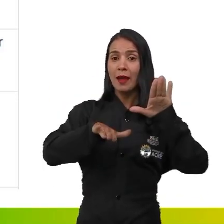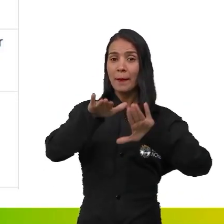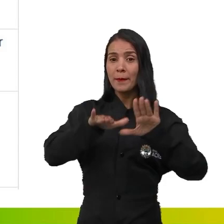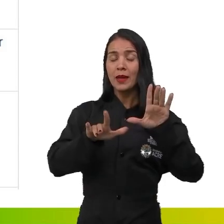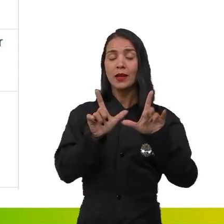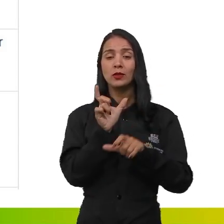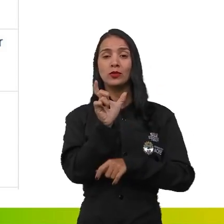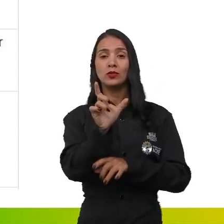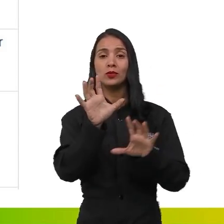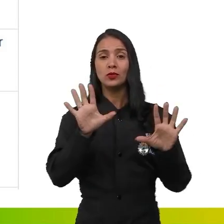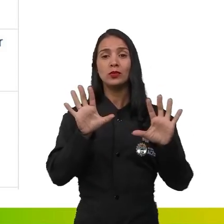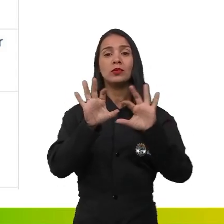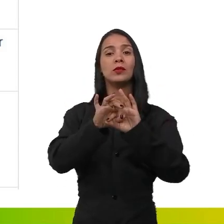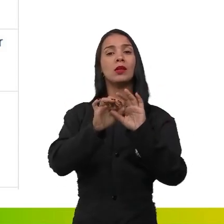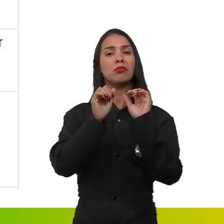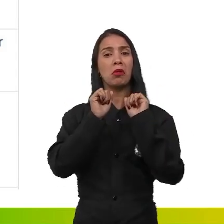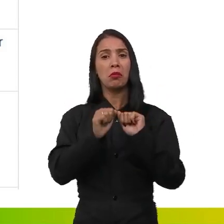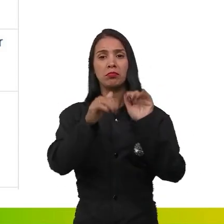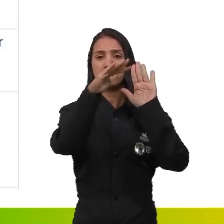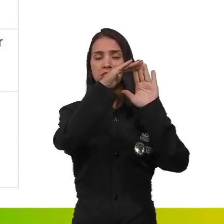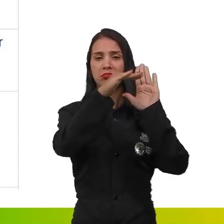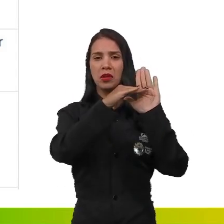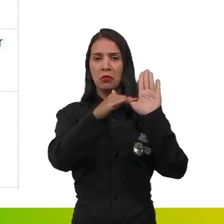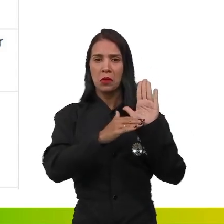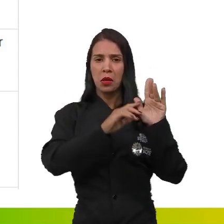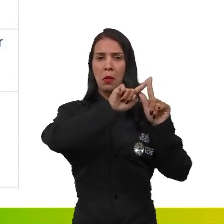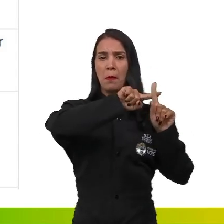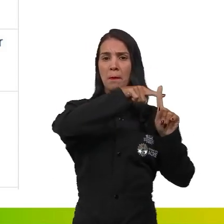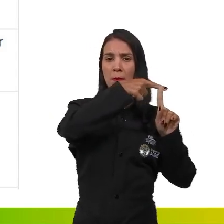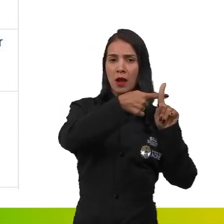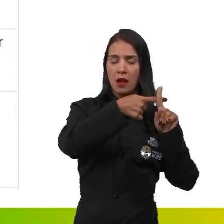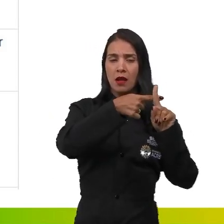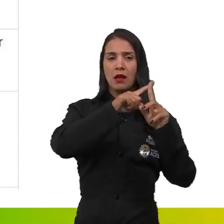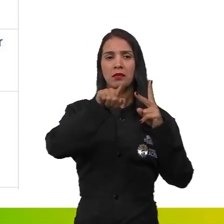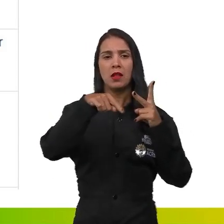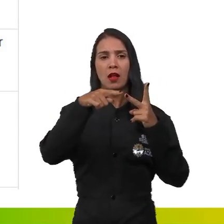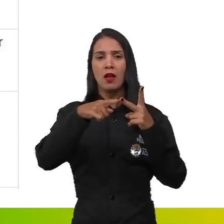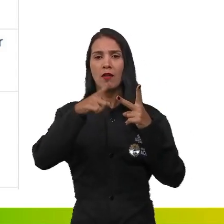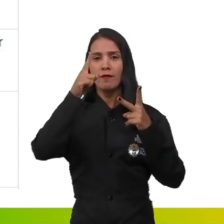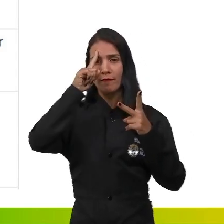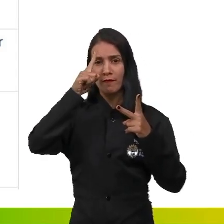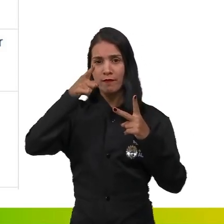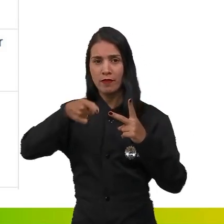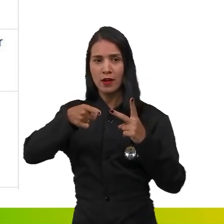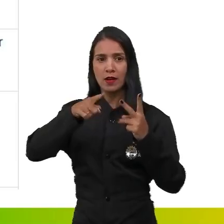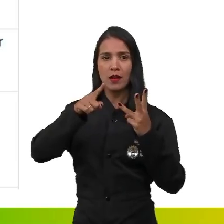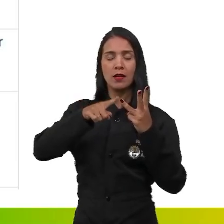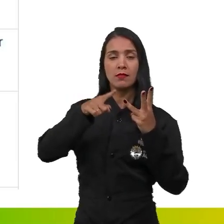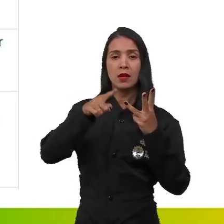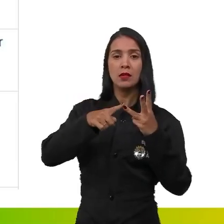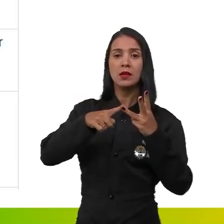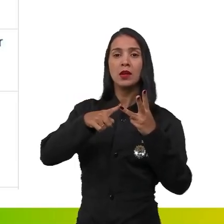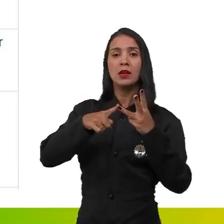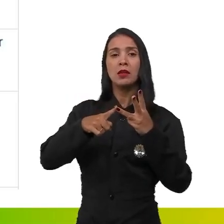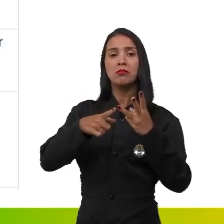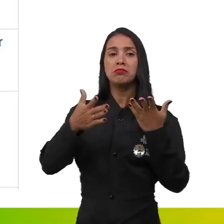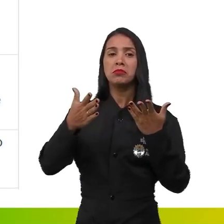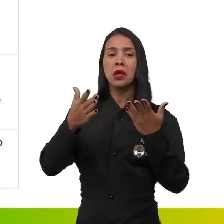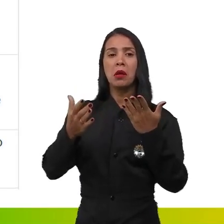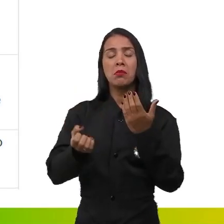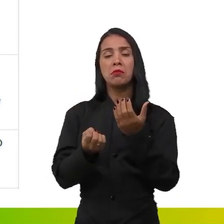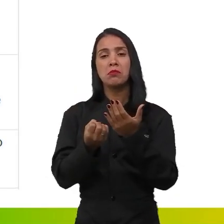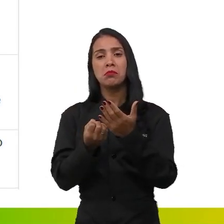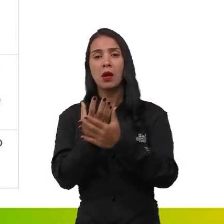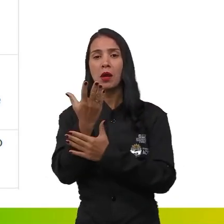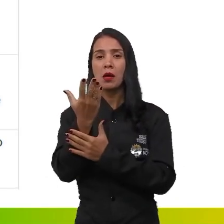eu posso classificar em adição, afirmação, alternativa, causa e outros que aparecem